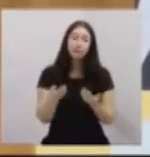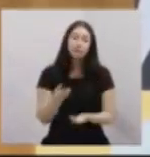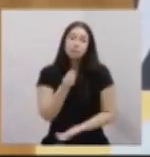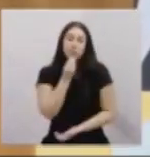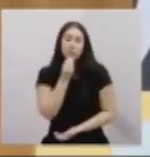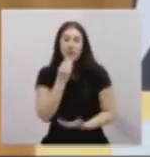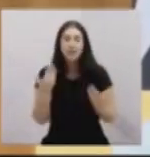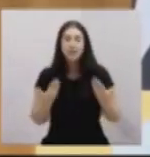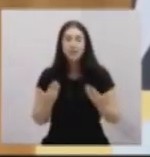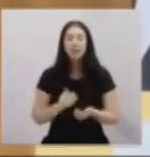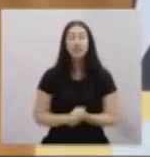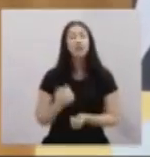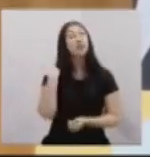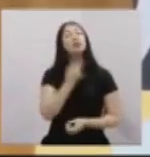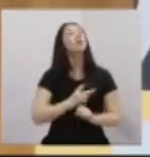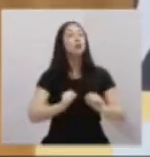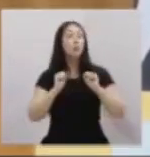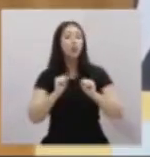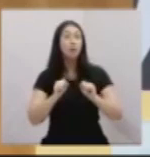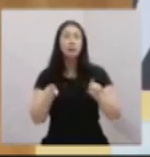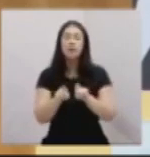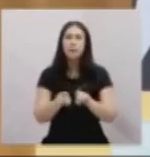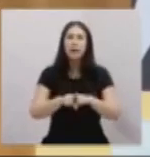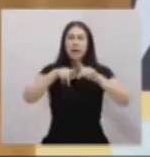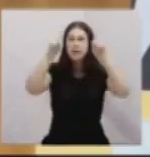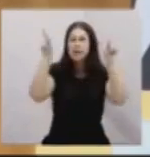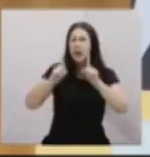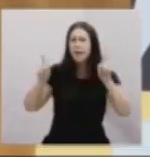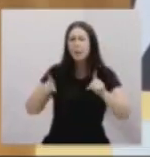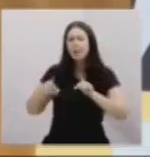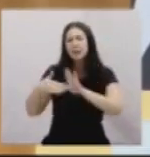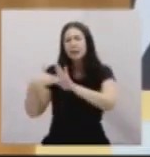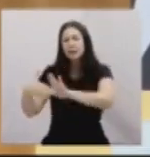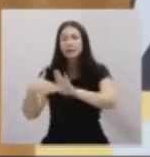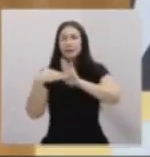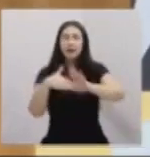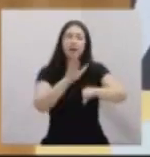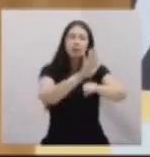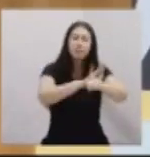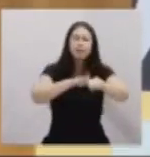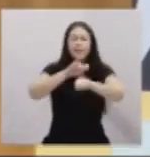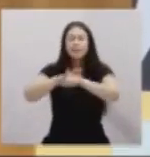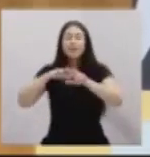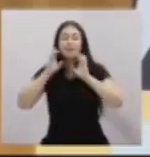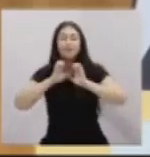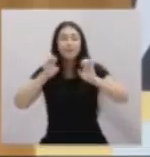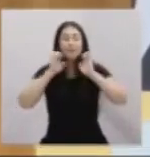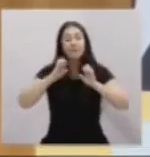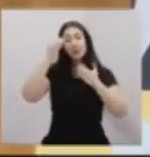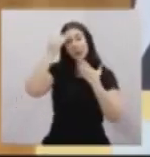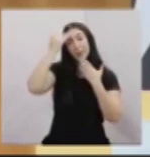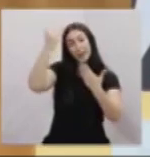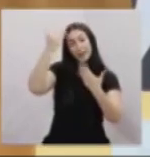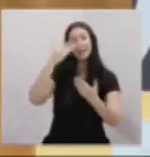E que possamos ser semeadores da paz e trazer alento e a boa nova do reino. Muito obrigado